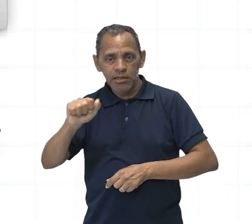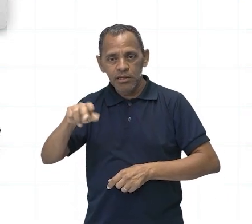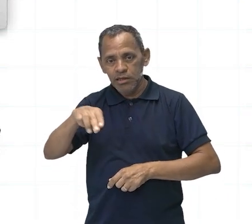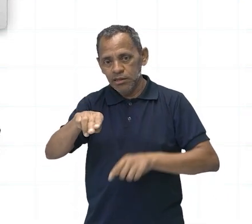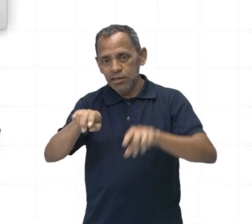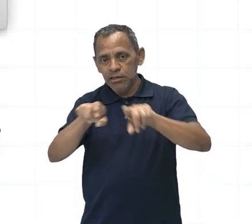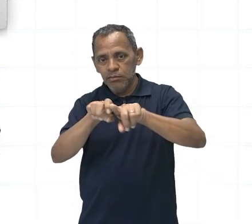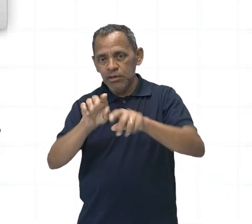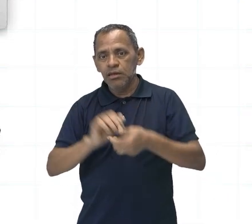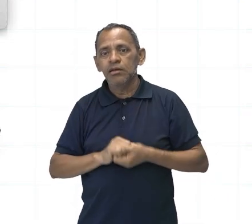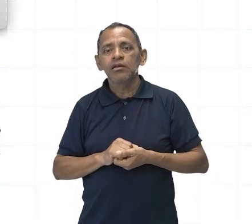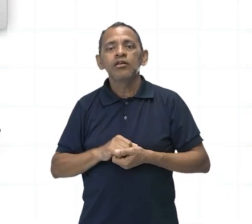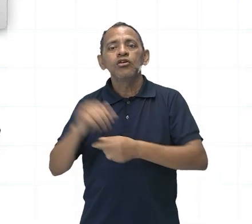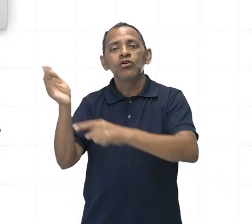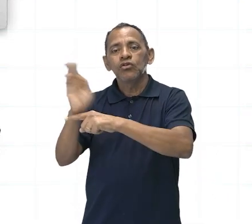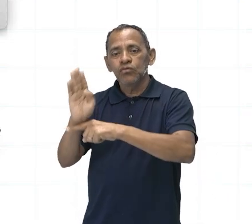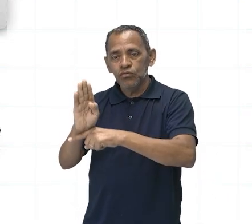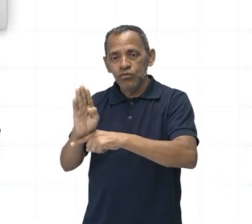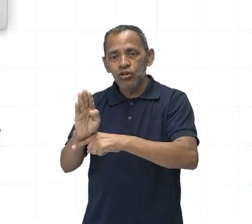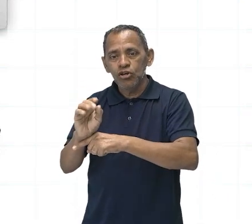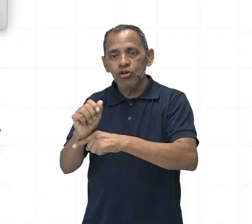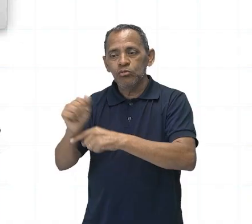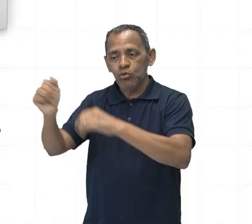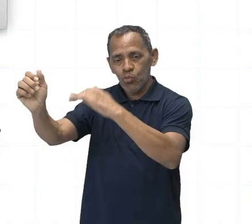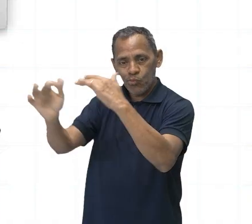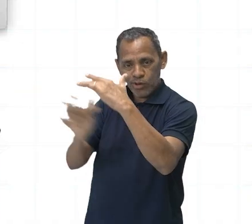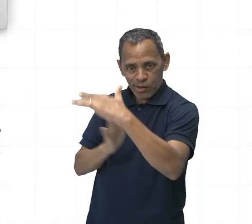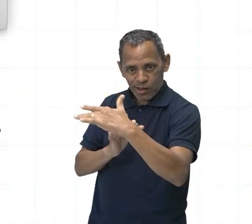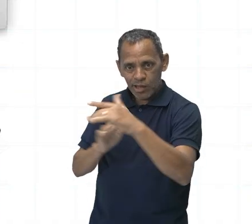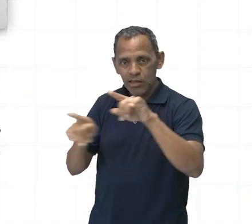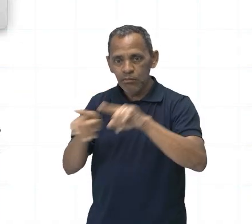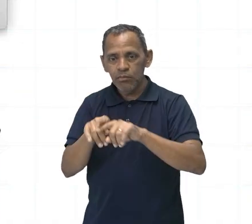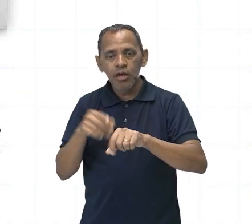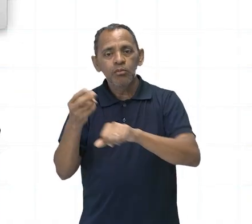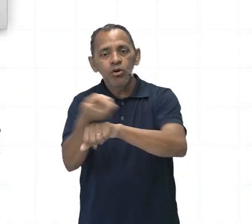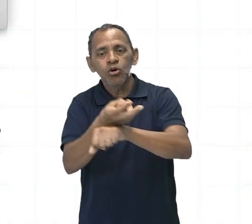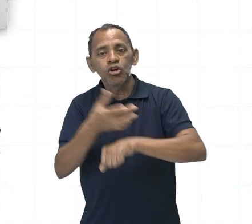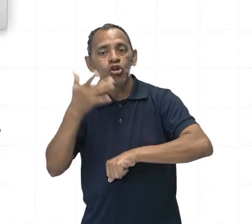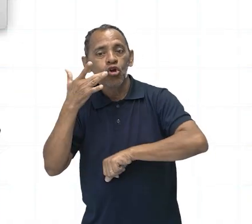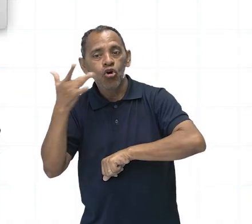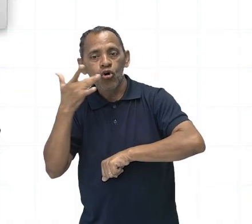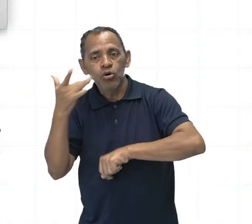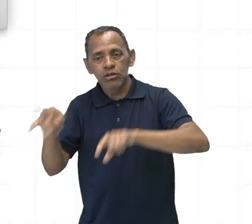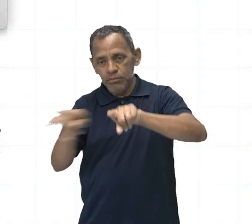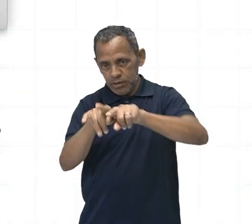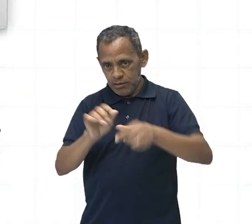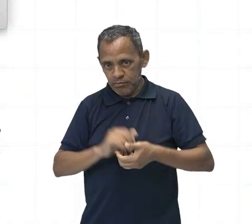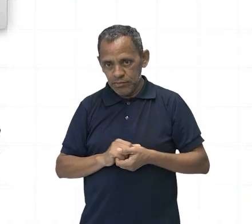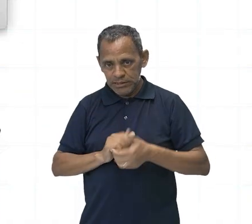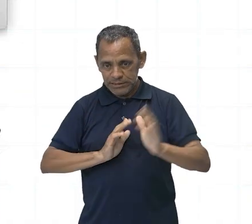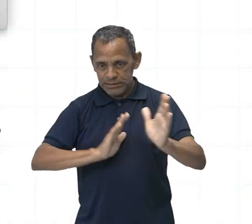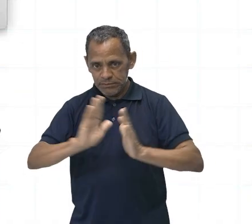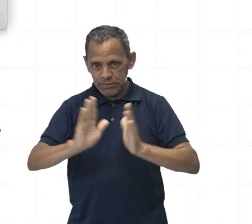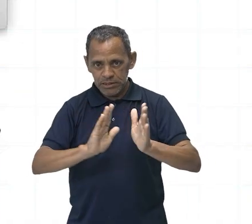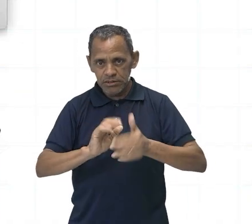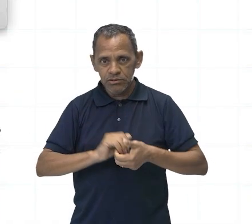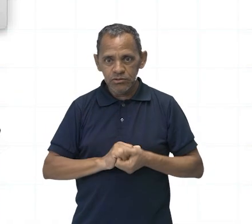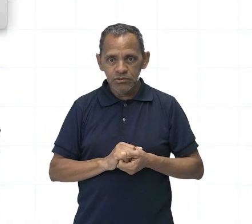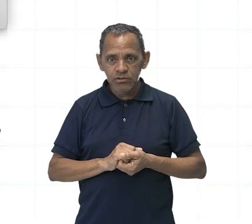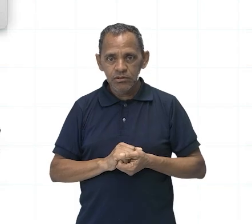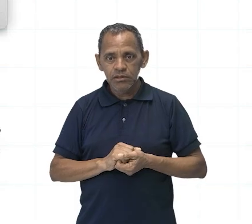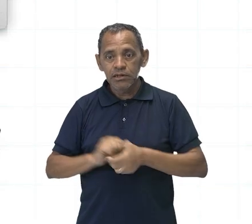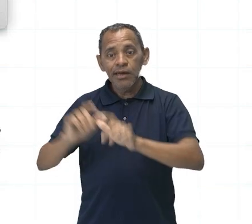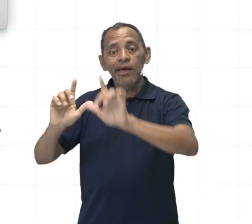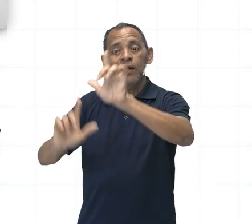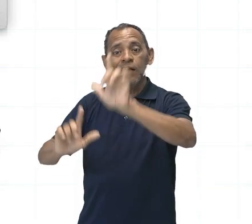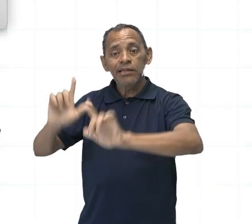pastelão. É bastante conhecido nos seus filmes O Imigrante, O Garoto e Em Busca do Ouro. Ora, nessa época